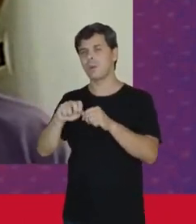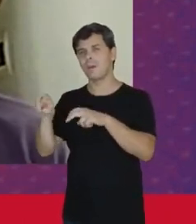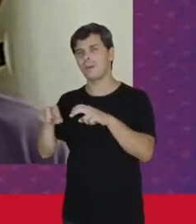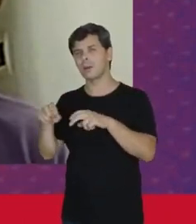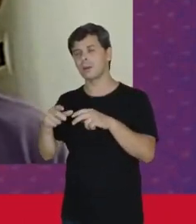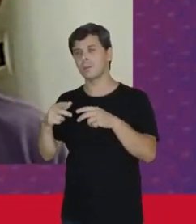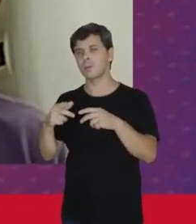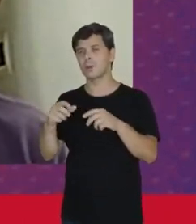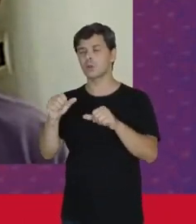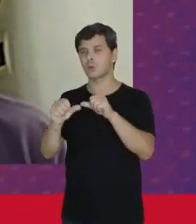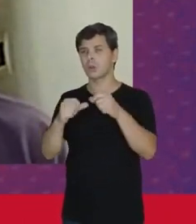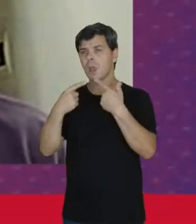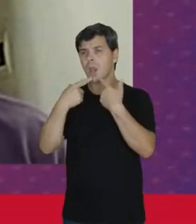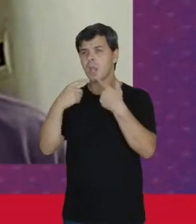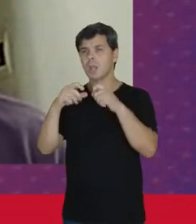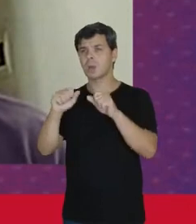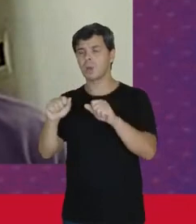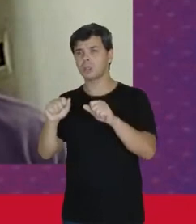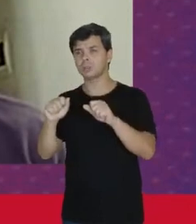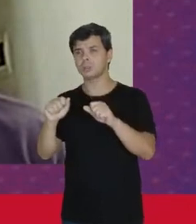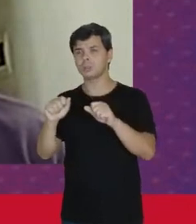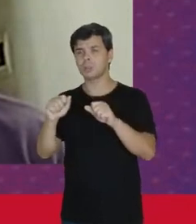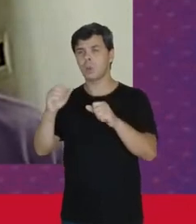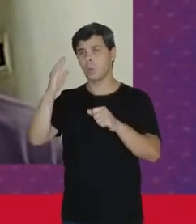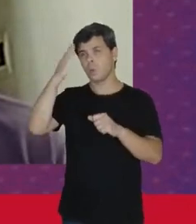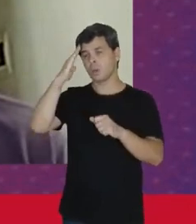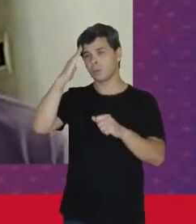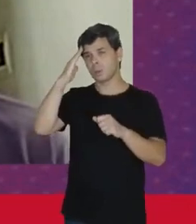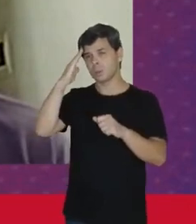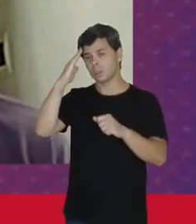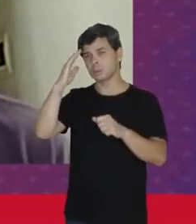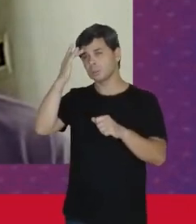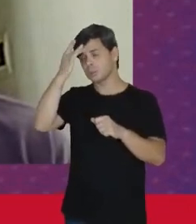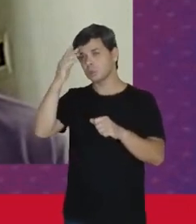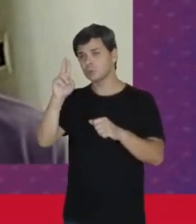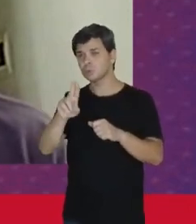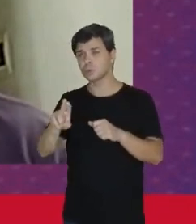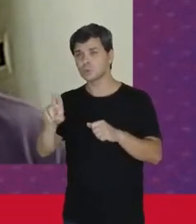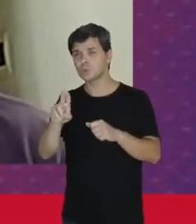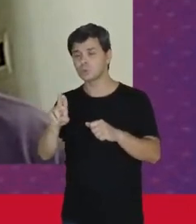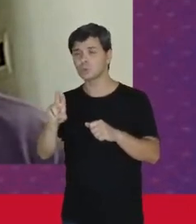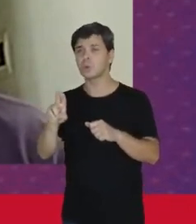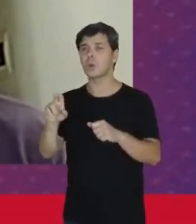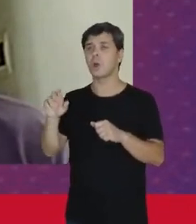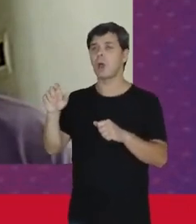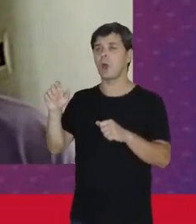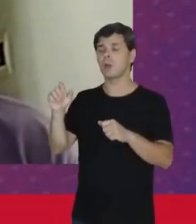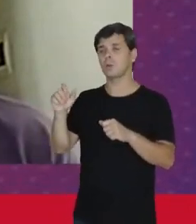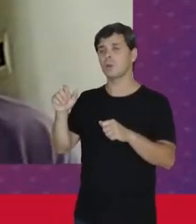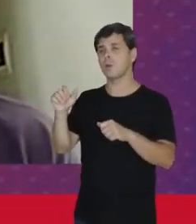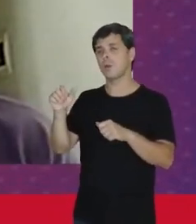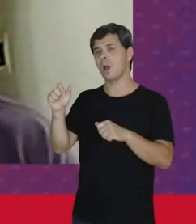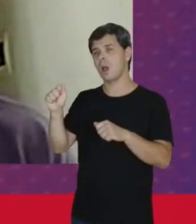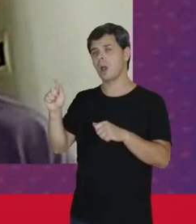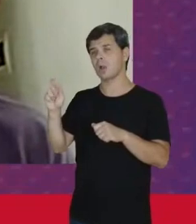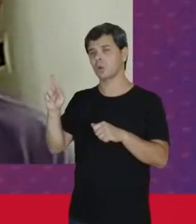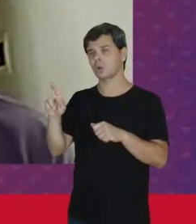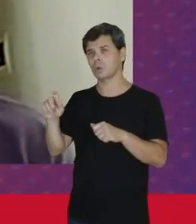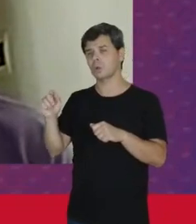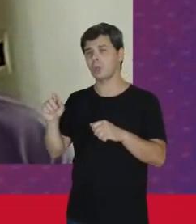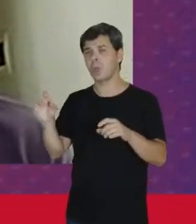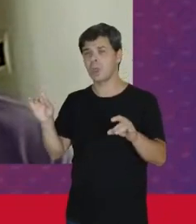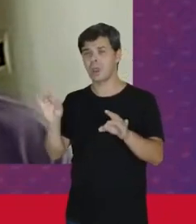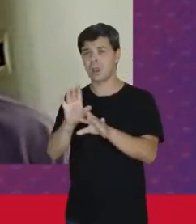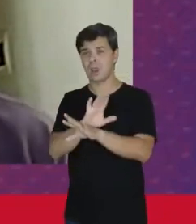linguagem, dificultar a compreensão das pessoas que usam, né, esses agrotóxicos, e em alguns casos, inclusive, também